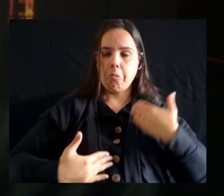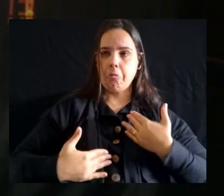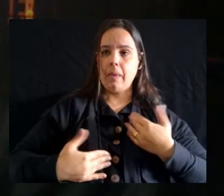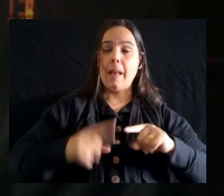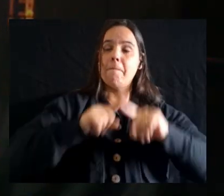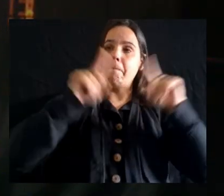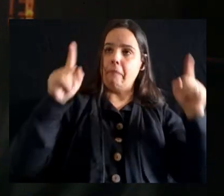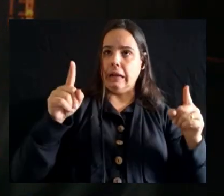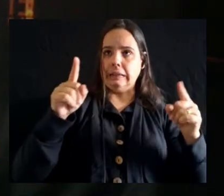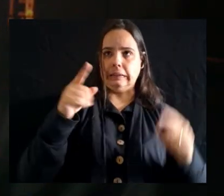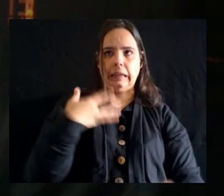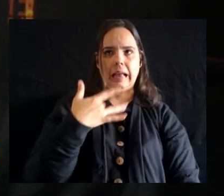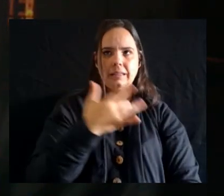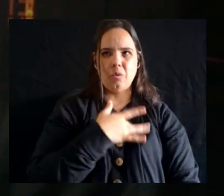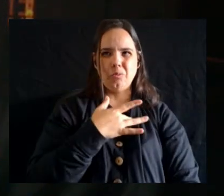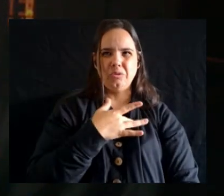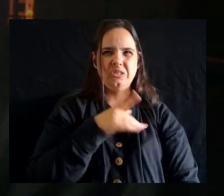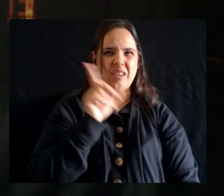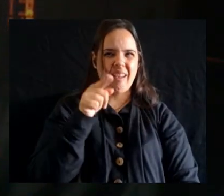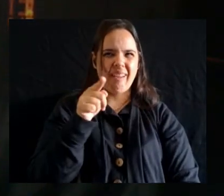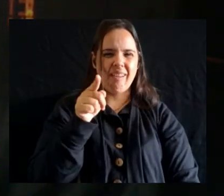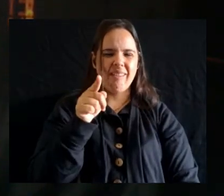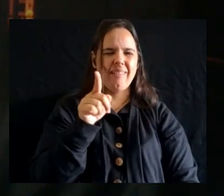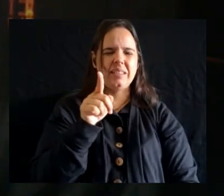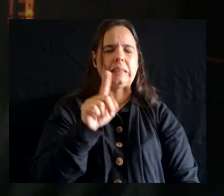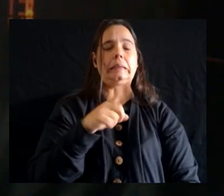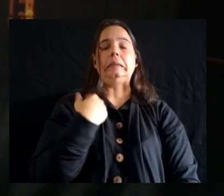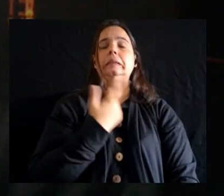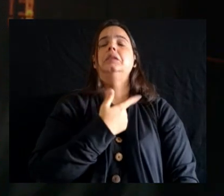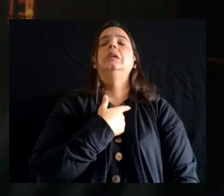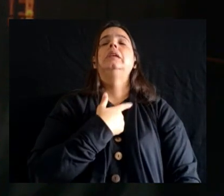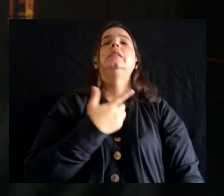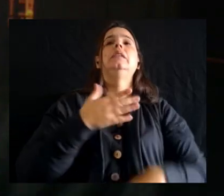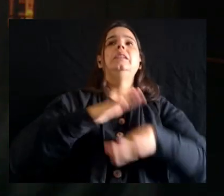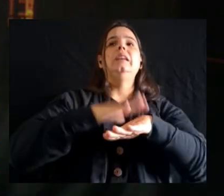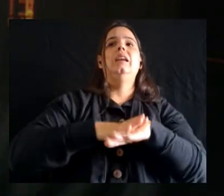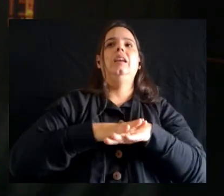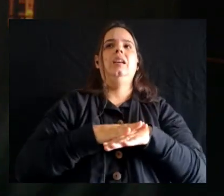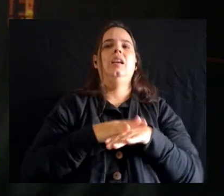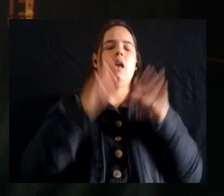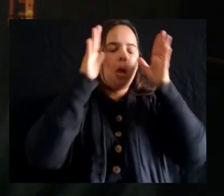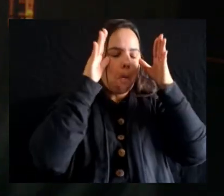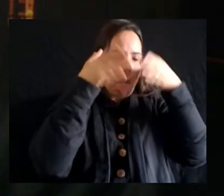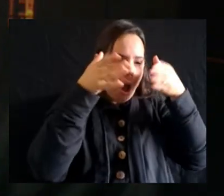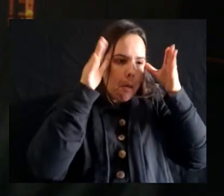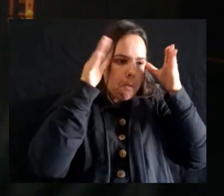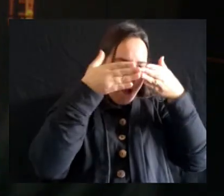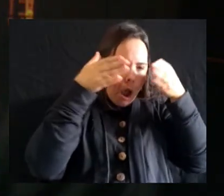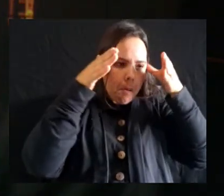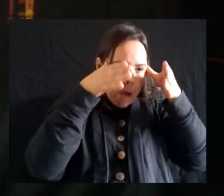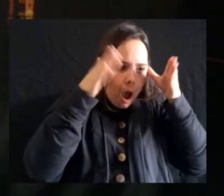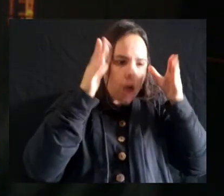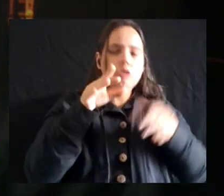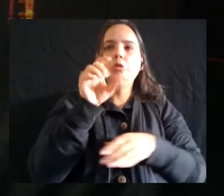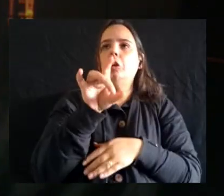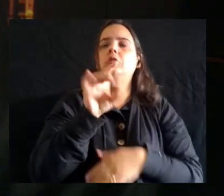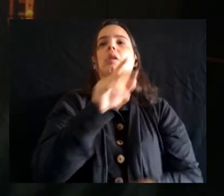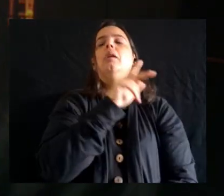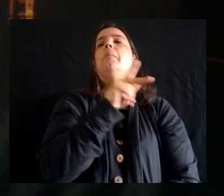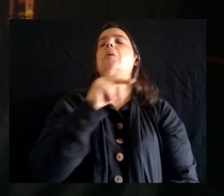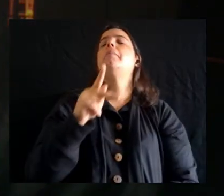mesmo física quando a gente fica literalmente direcionado para esses aplicativos? O que acontece com a